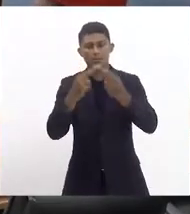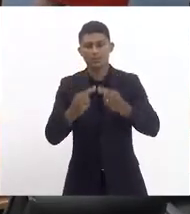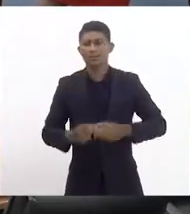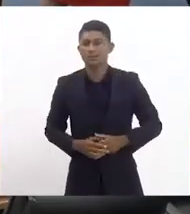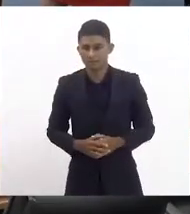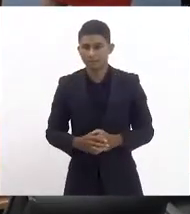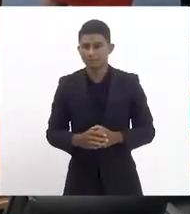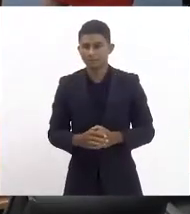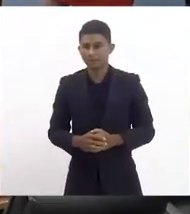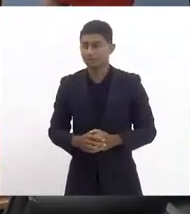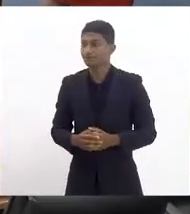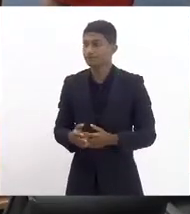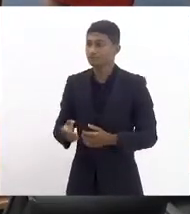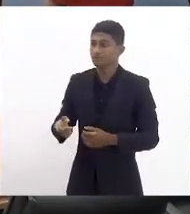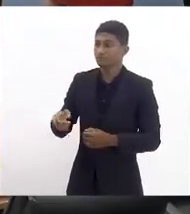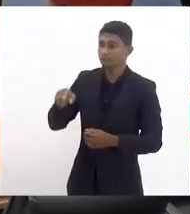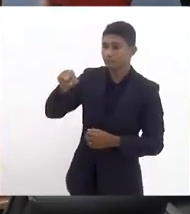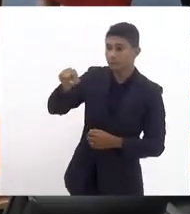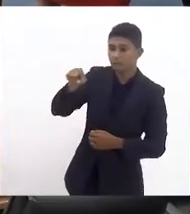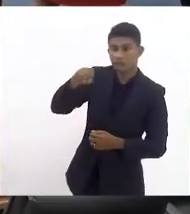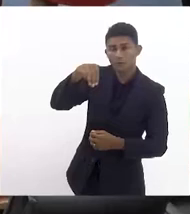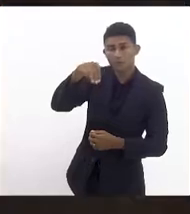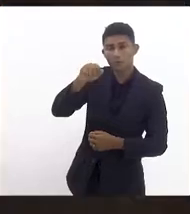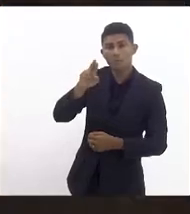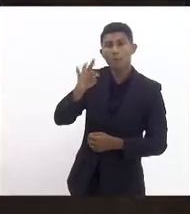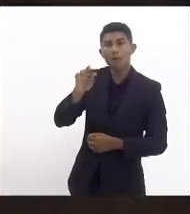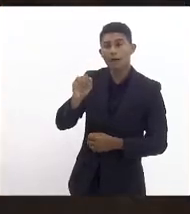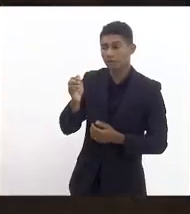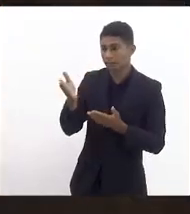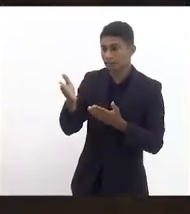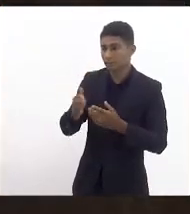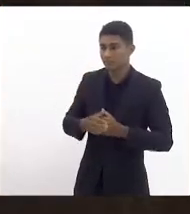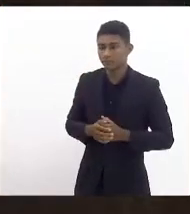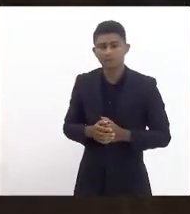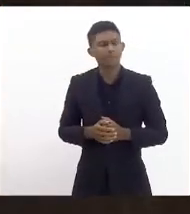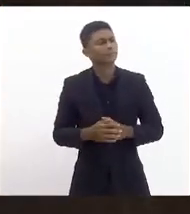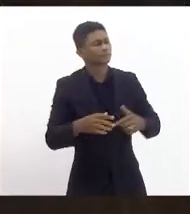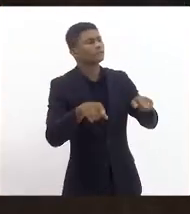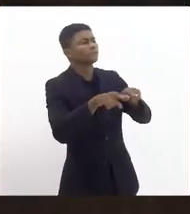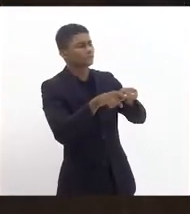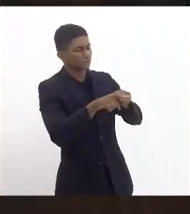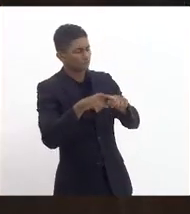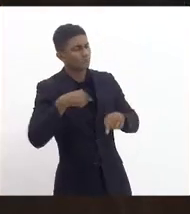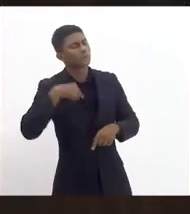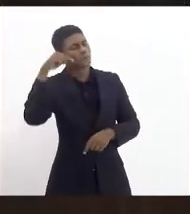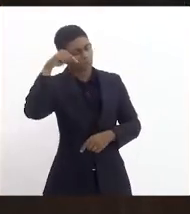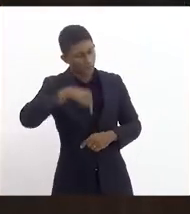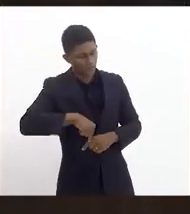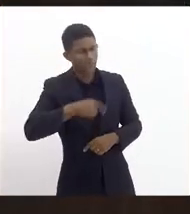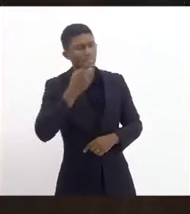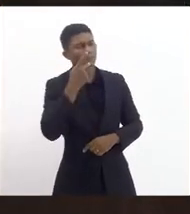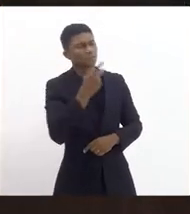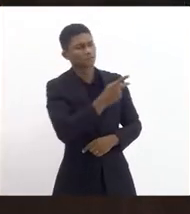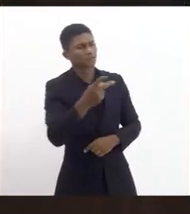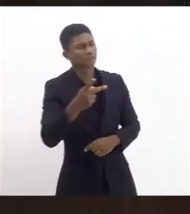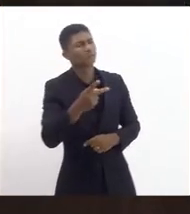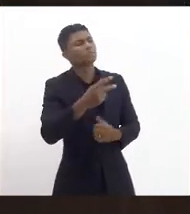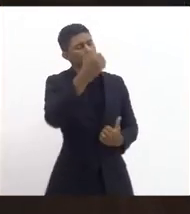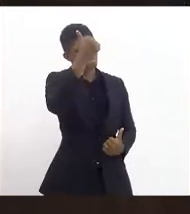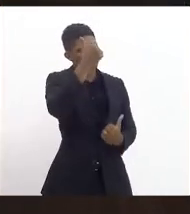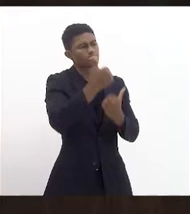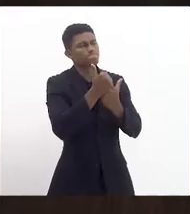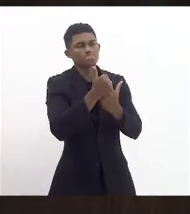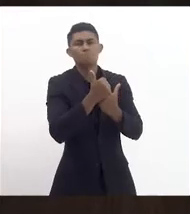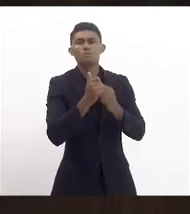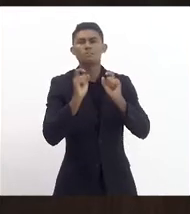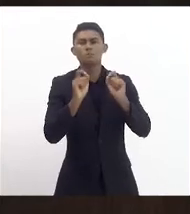Presidente. Deputada Marta, em seguida, deputado Luiz Paulo. Presidente, eu quero aqui também manifestar meu apoio à manifestação